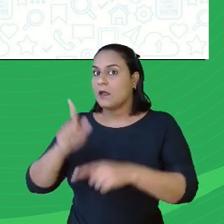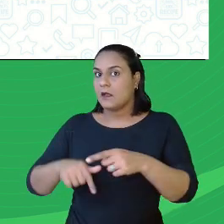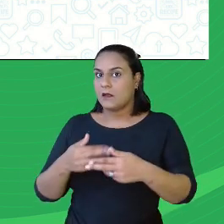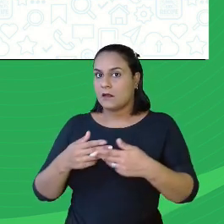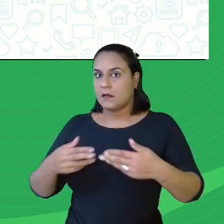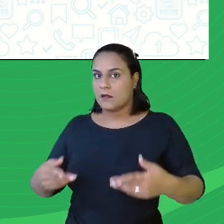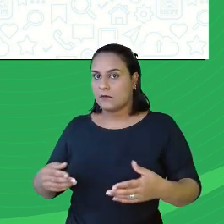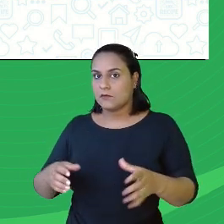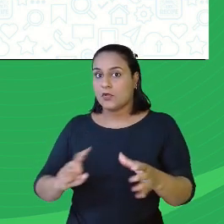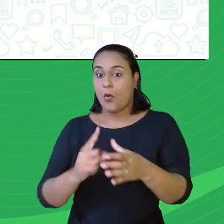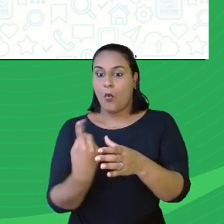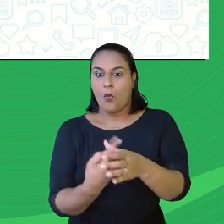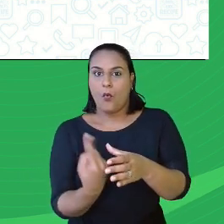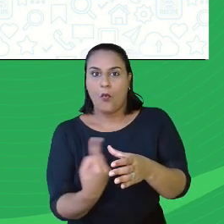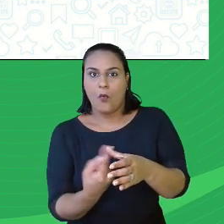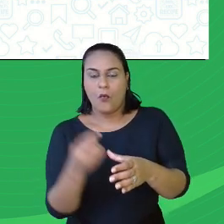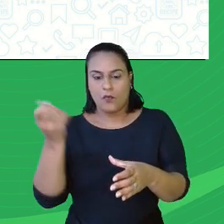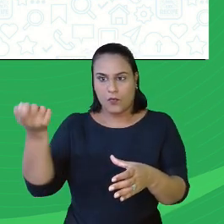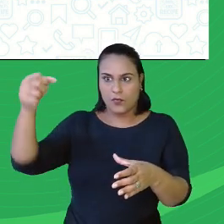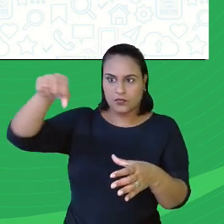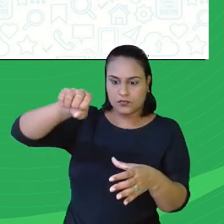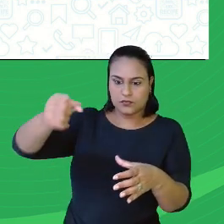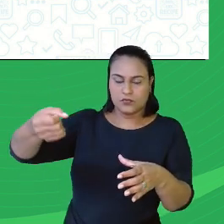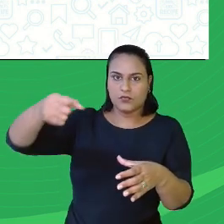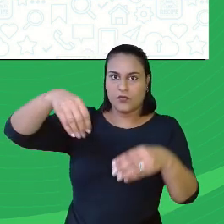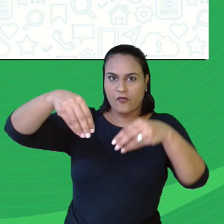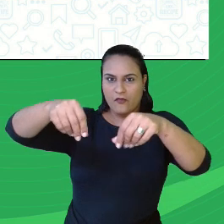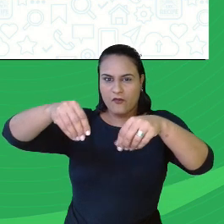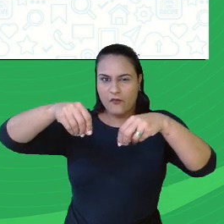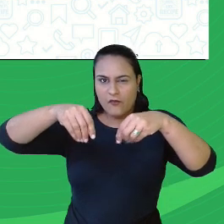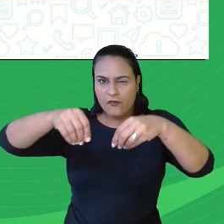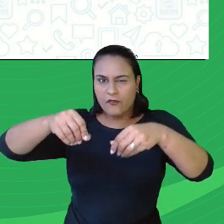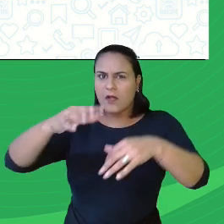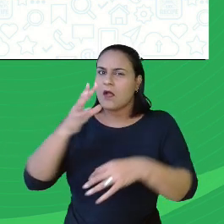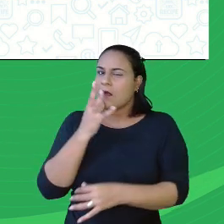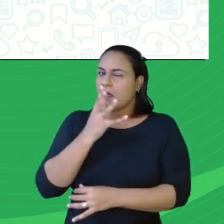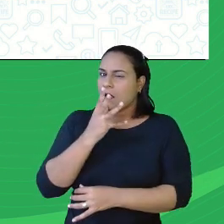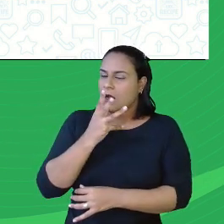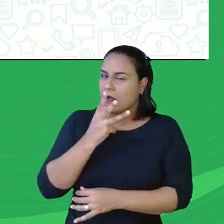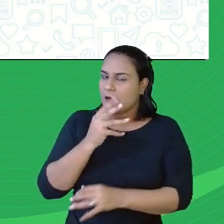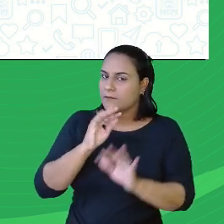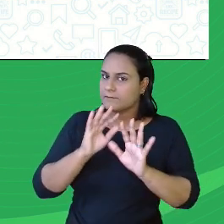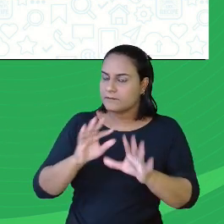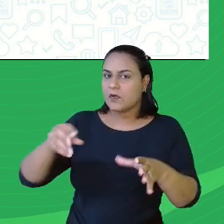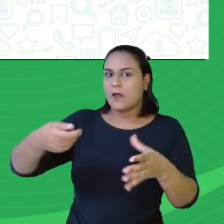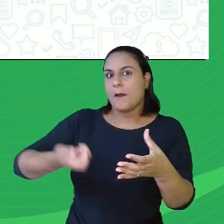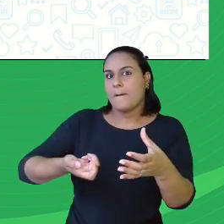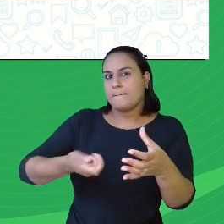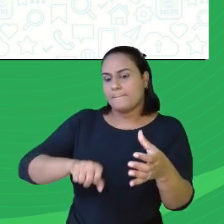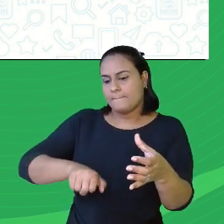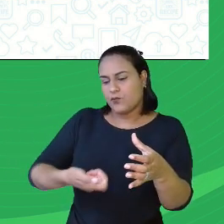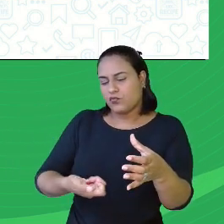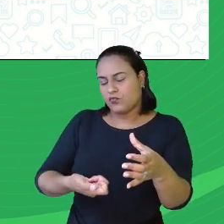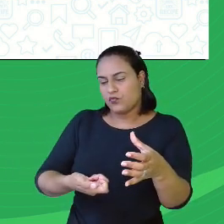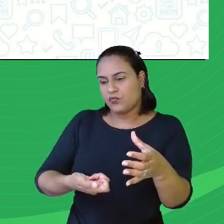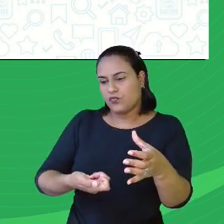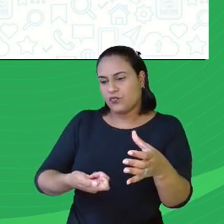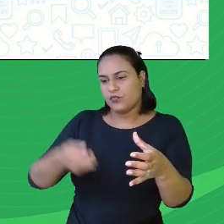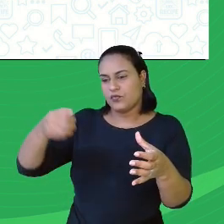no liquidificador, acrescentando a farinha de trigo aos poucos. Bata por 5